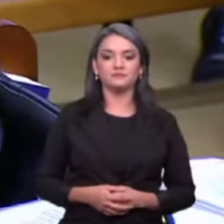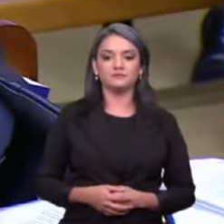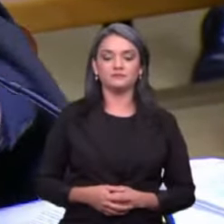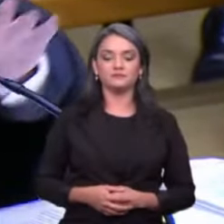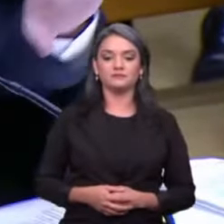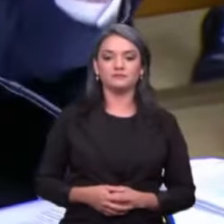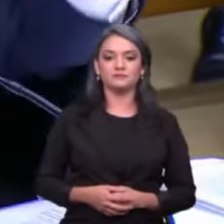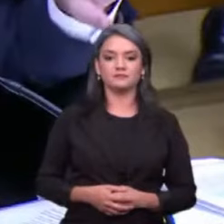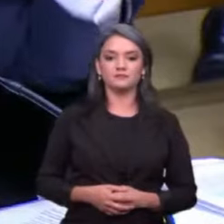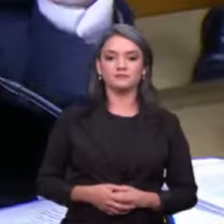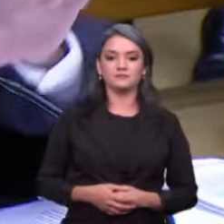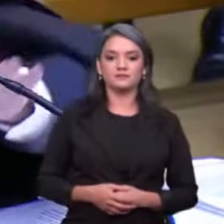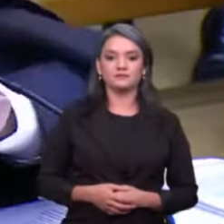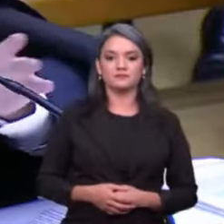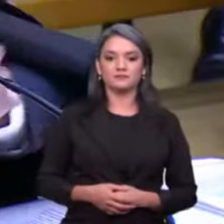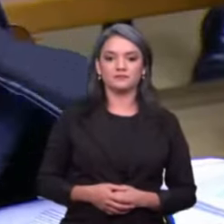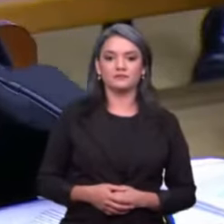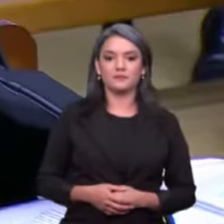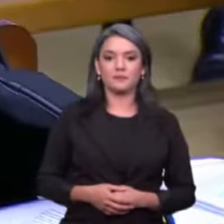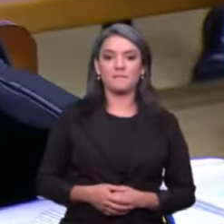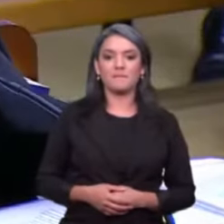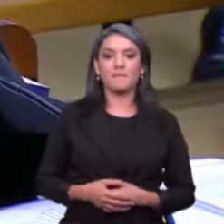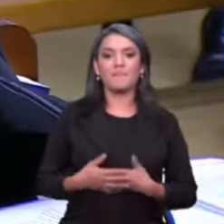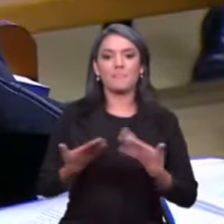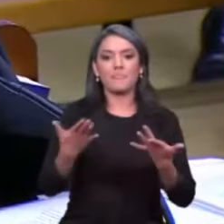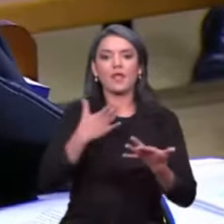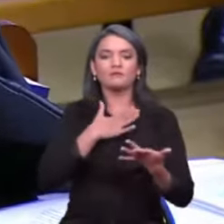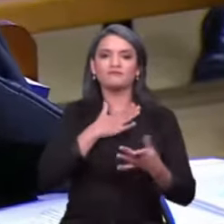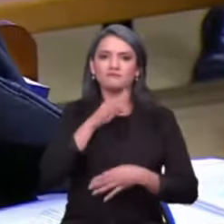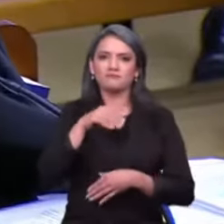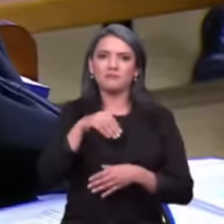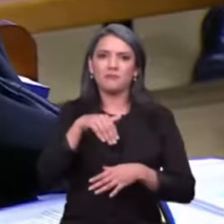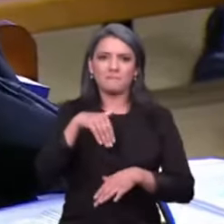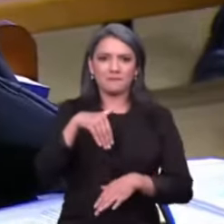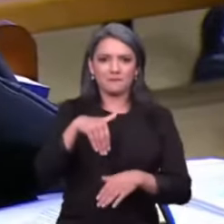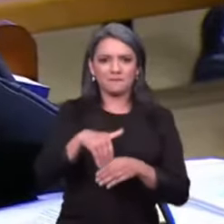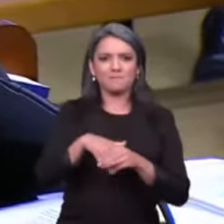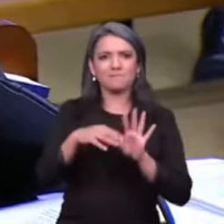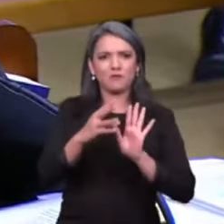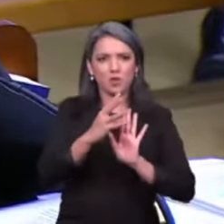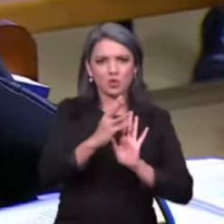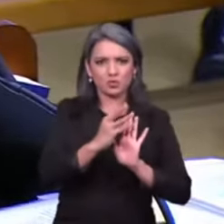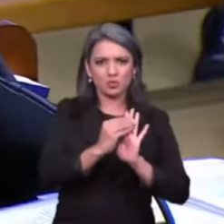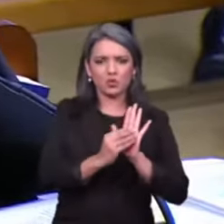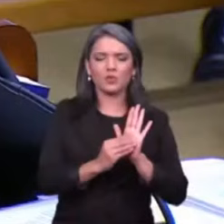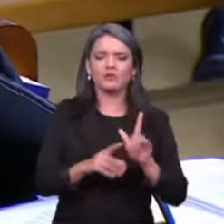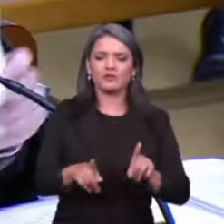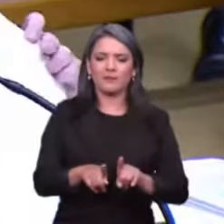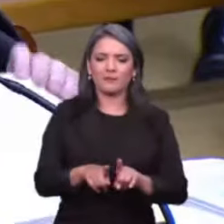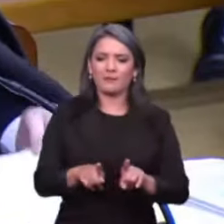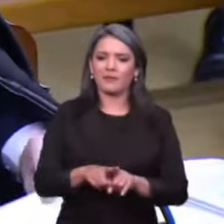assim, um pouco lateral no meu voto, mas importante de abordar.